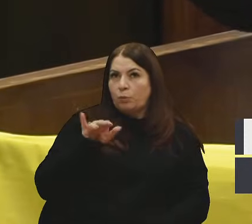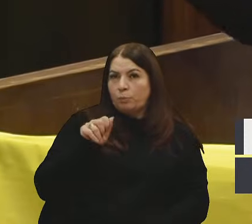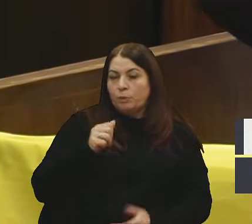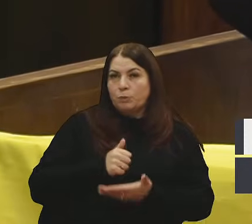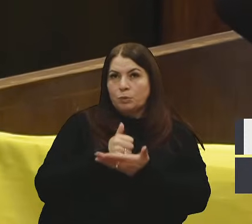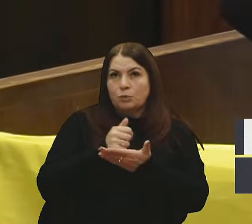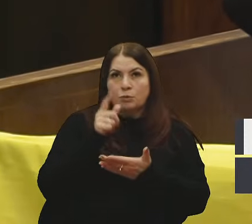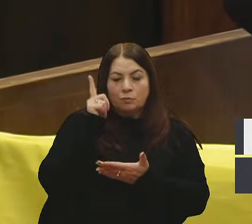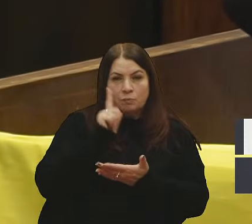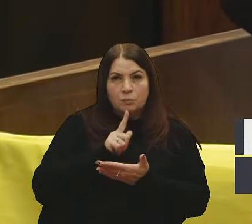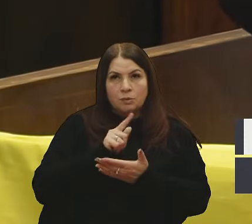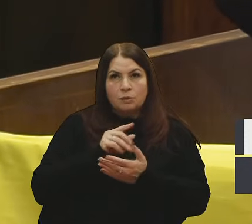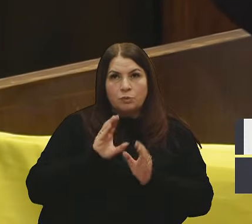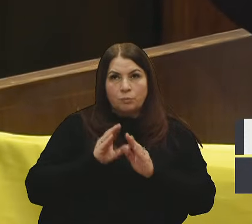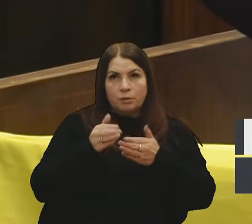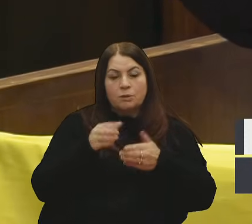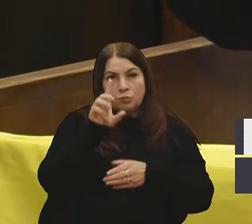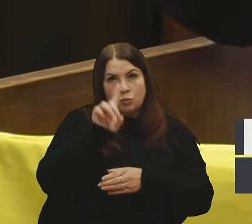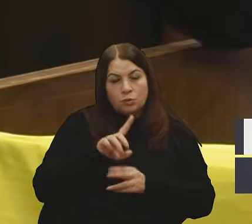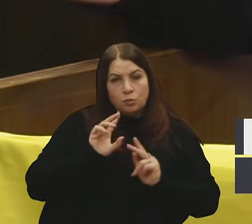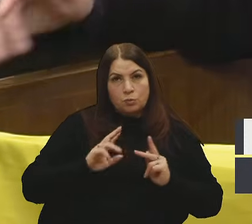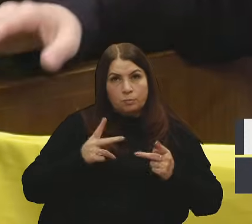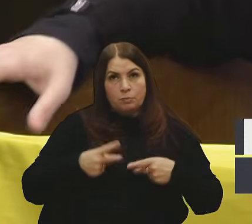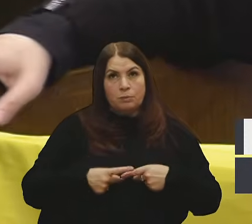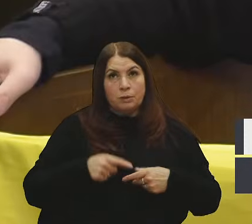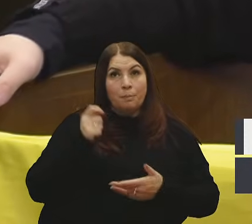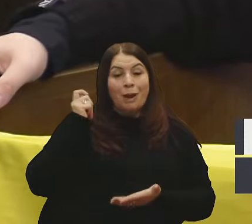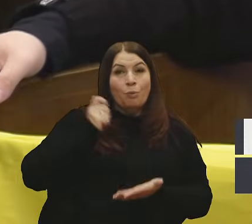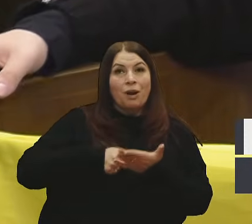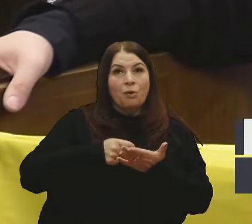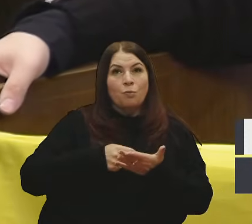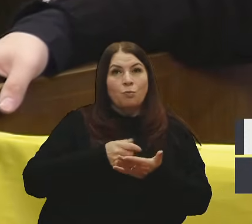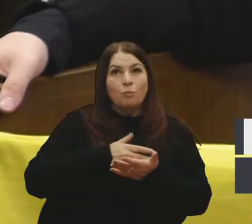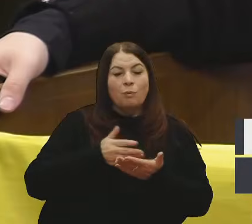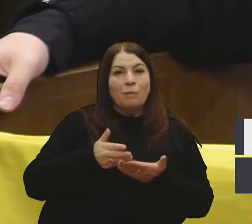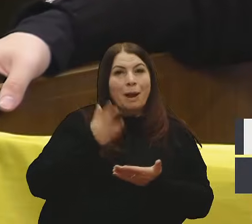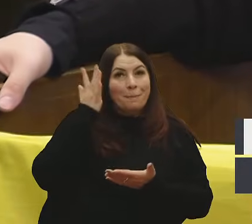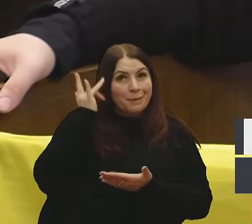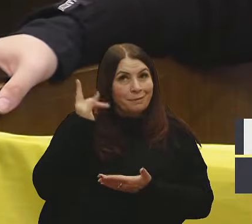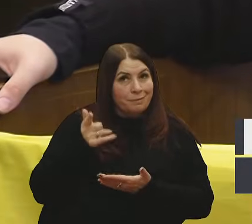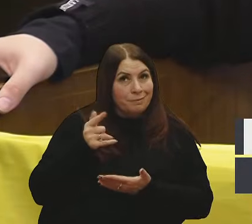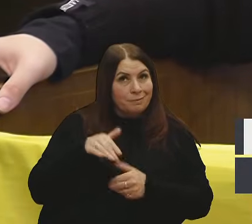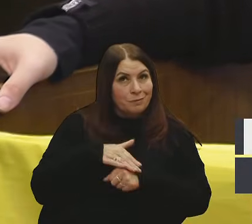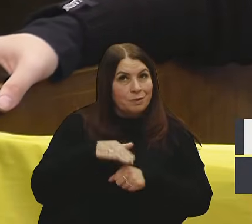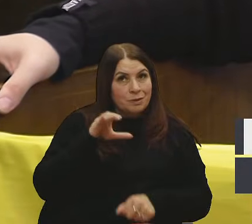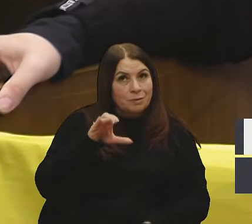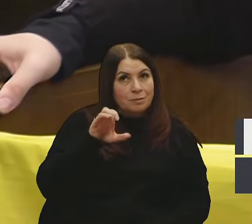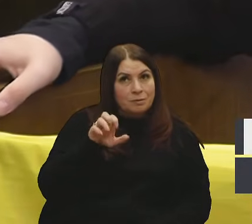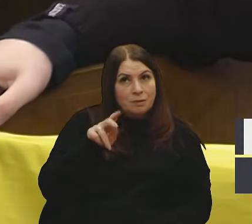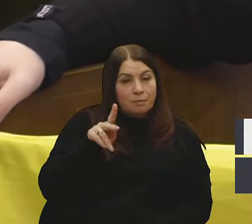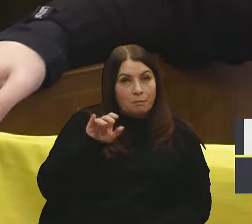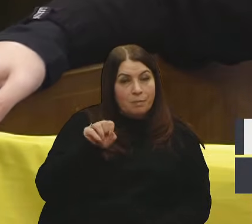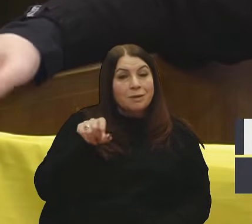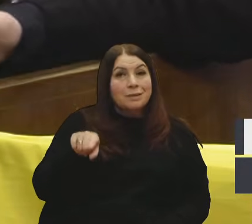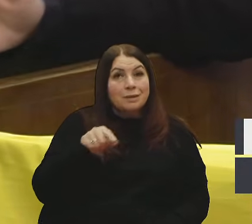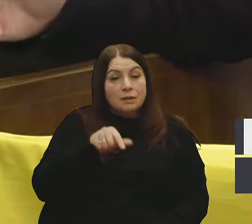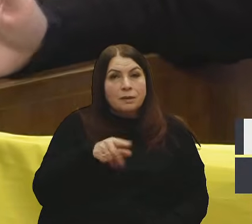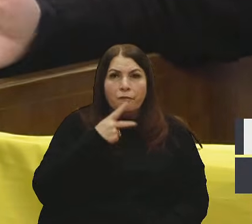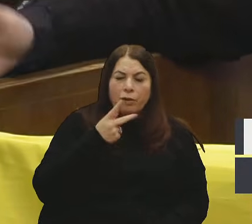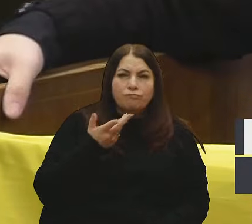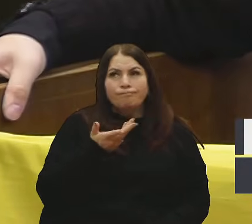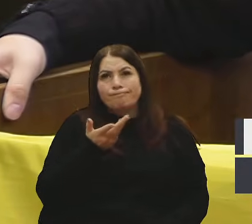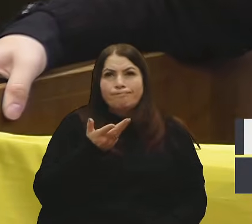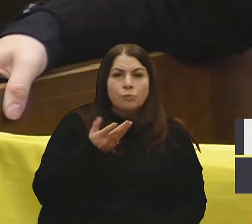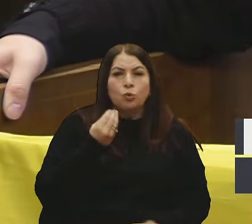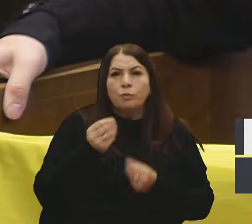vereador Lucas aqui da Comissão de Direitos Humanos, porque o leilão estava marcado para amanhã, e nós dialogamos com o pessoal do CEPERS daqui, e a gente ficou nessa, né?